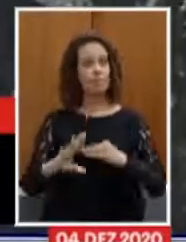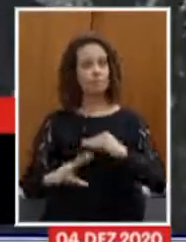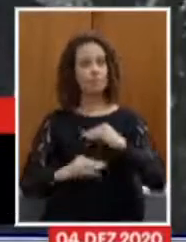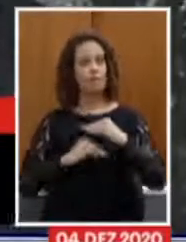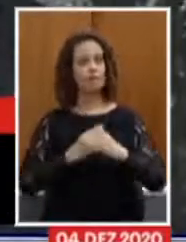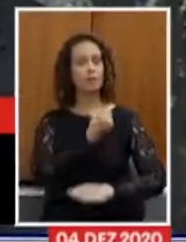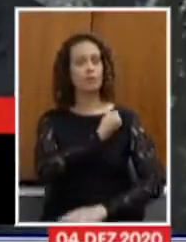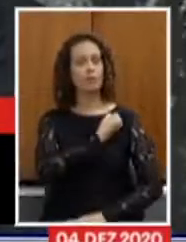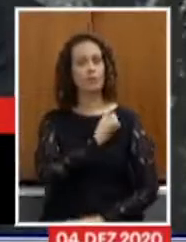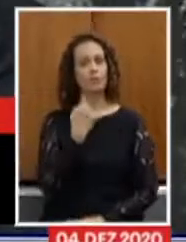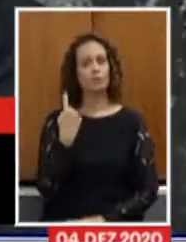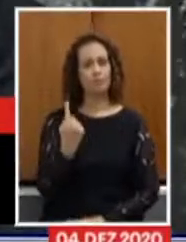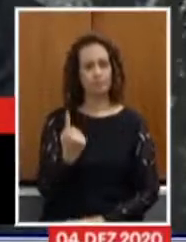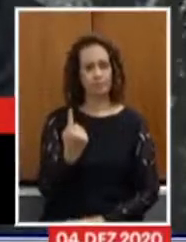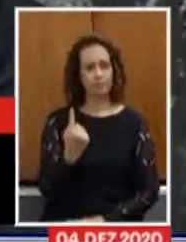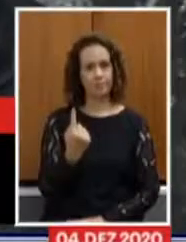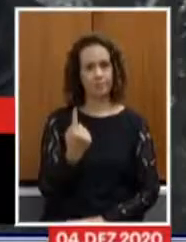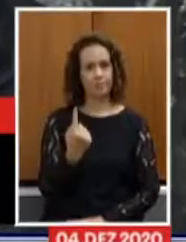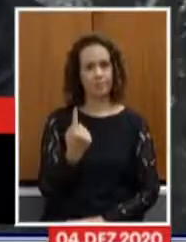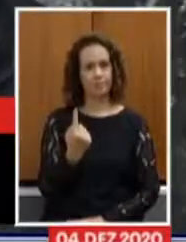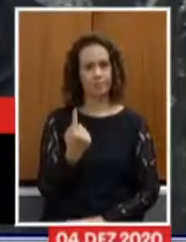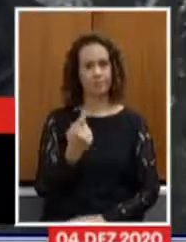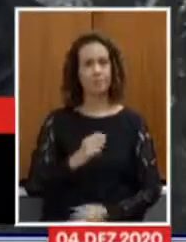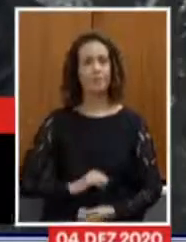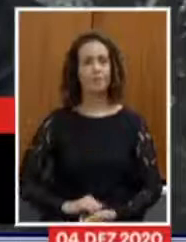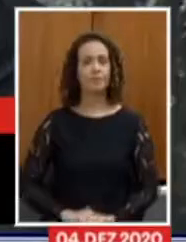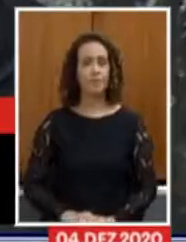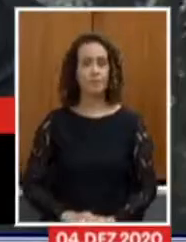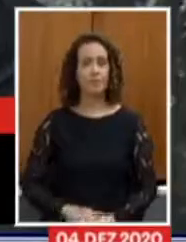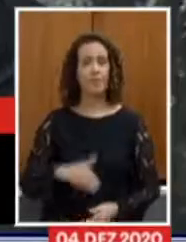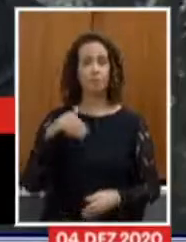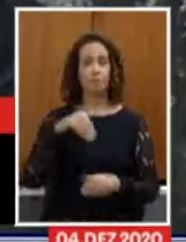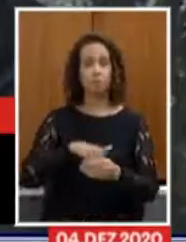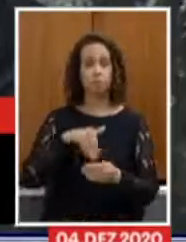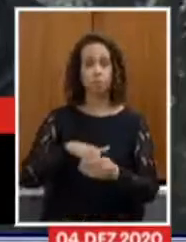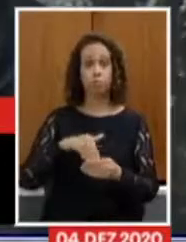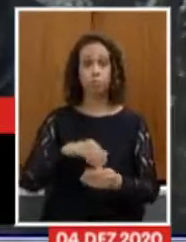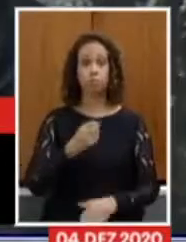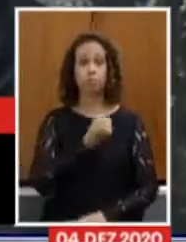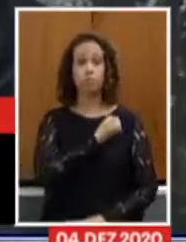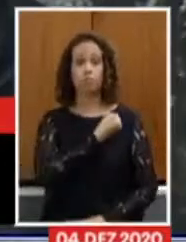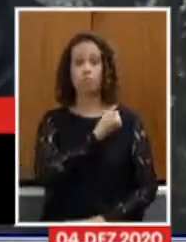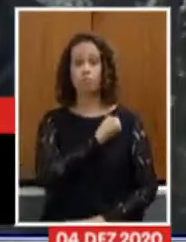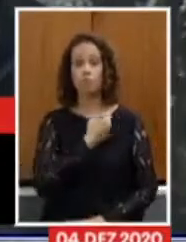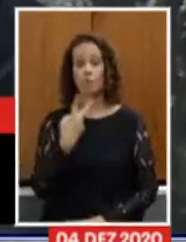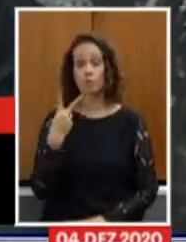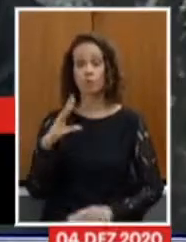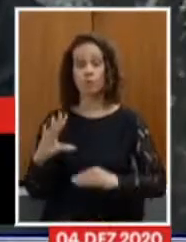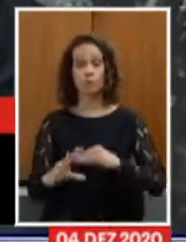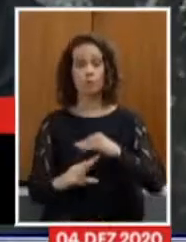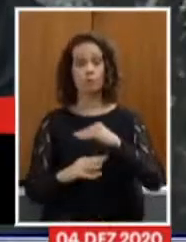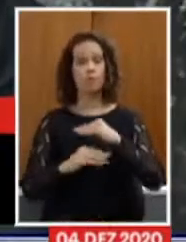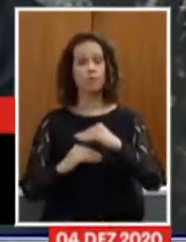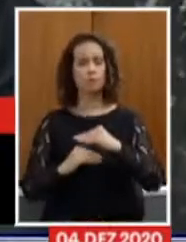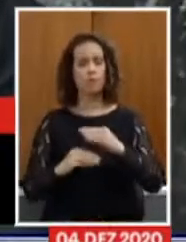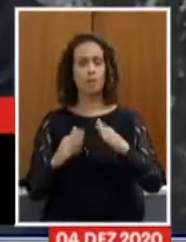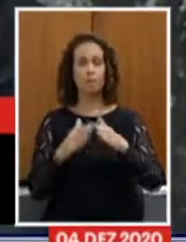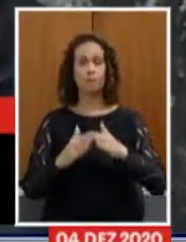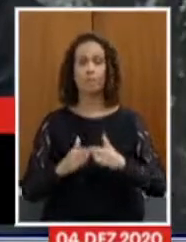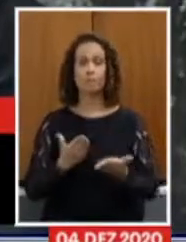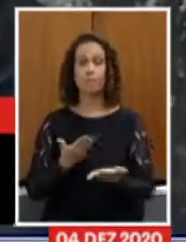emenda número 1. Em votação, a emenda número 2. Para encaminhar a